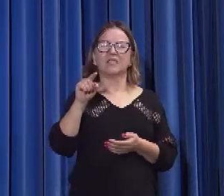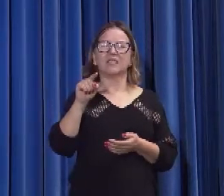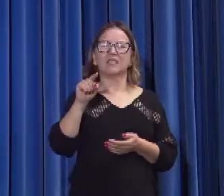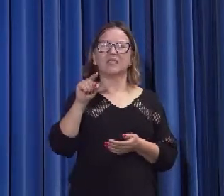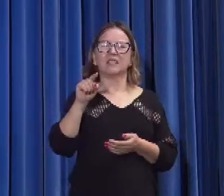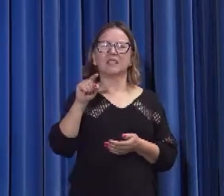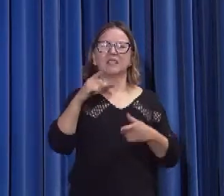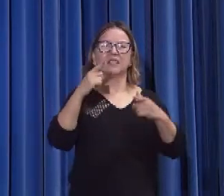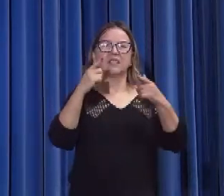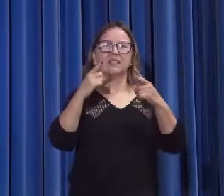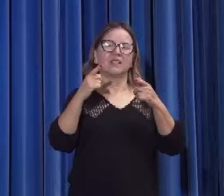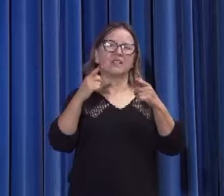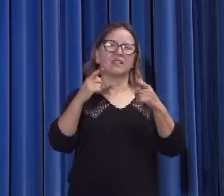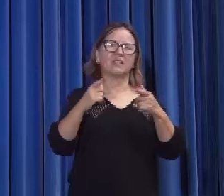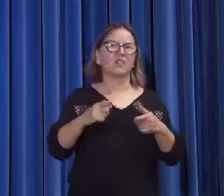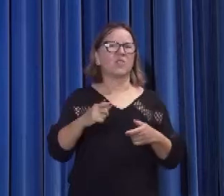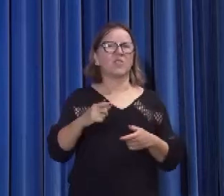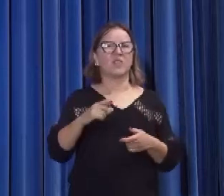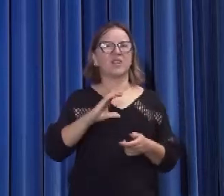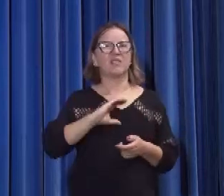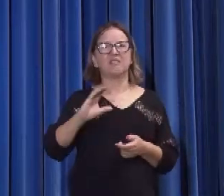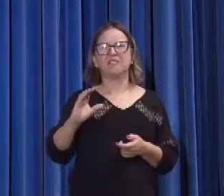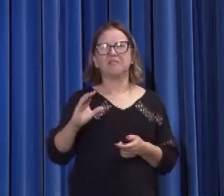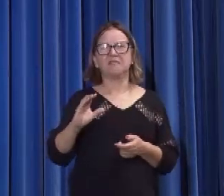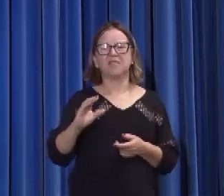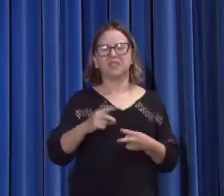em outras coisas que não o Senhor?